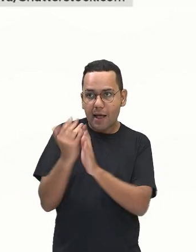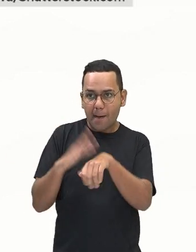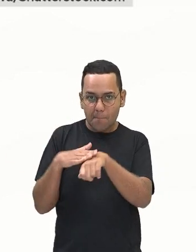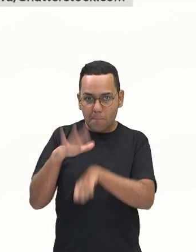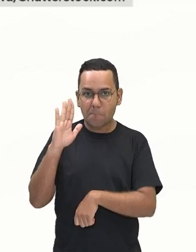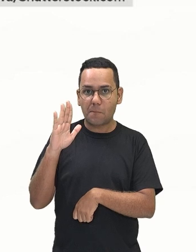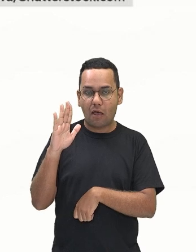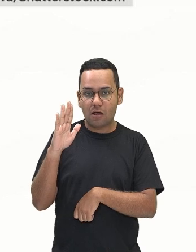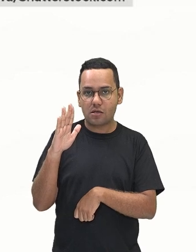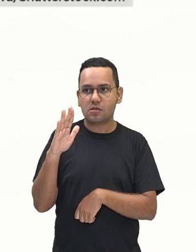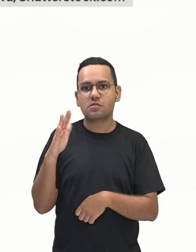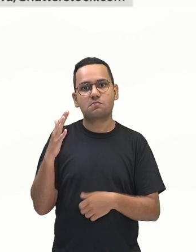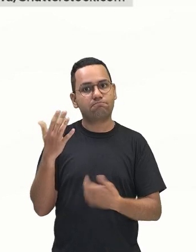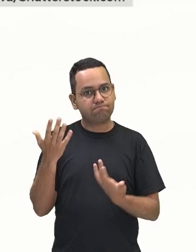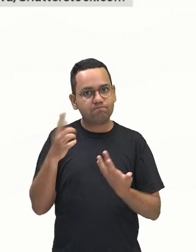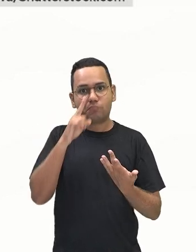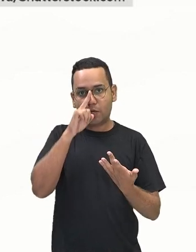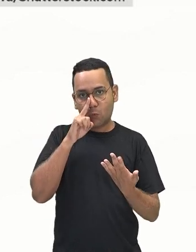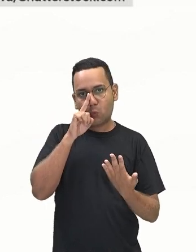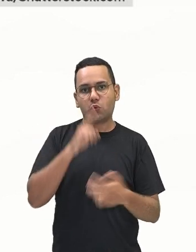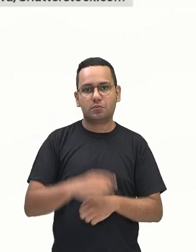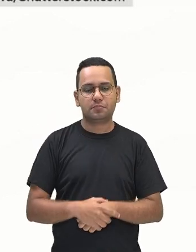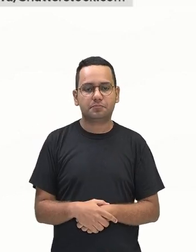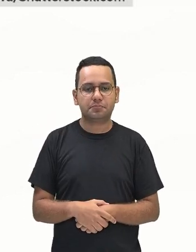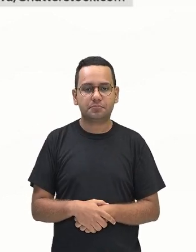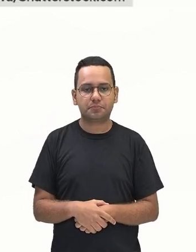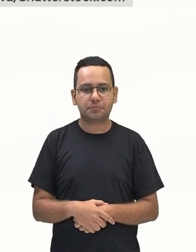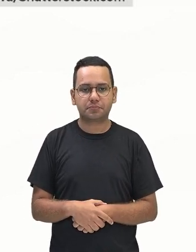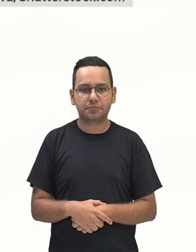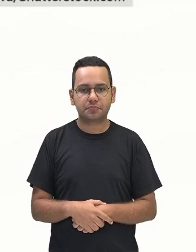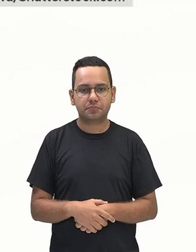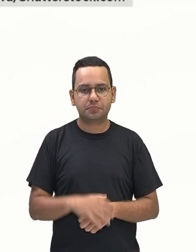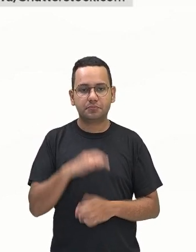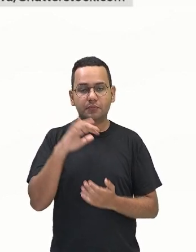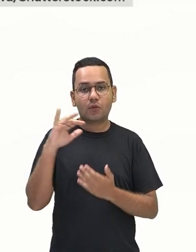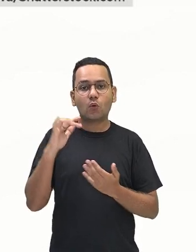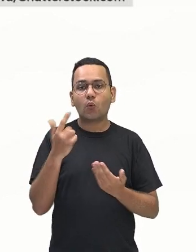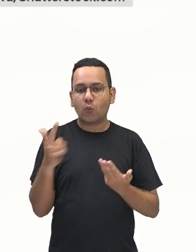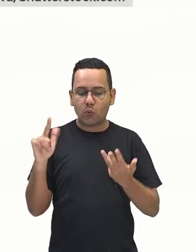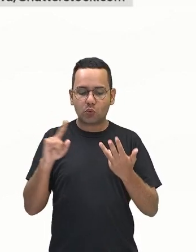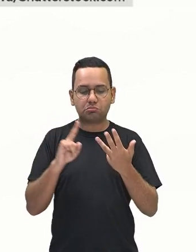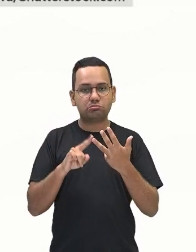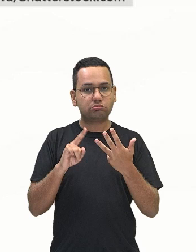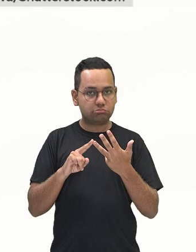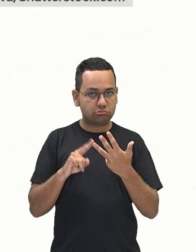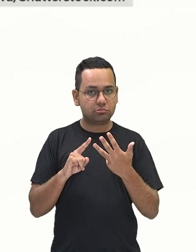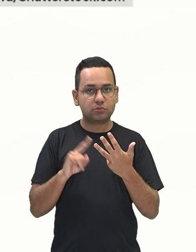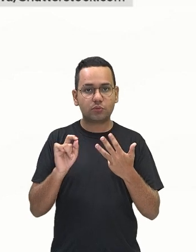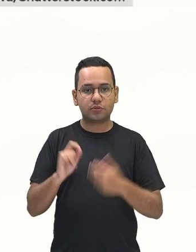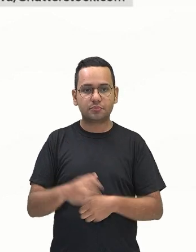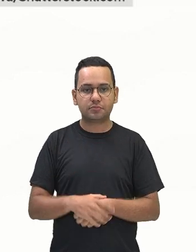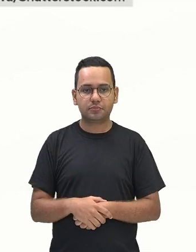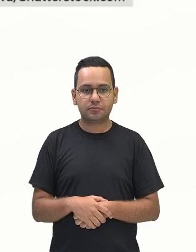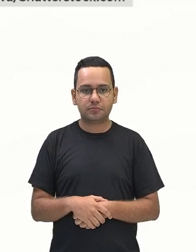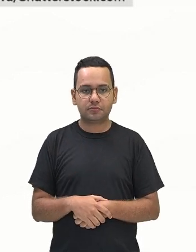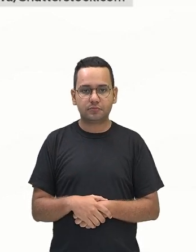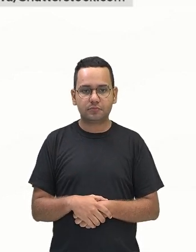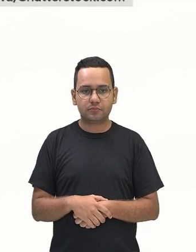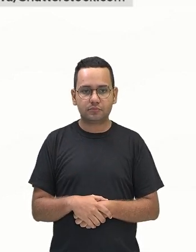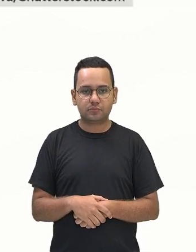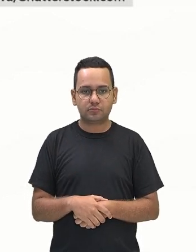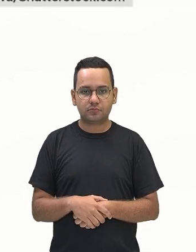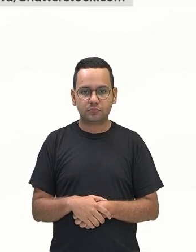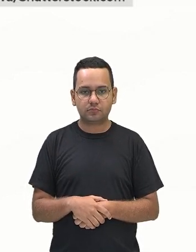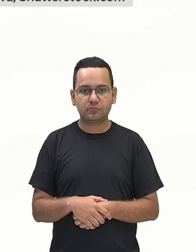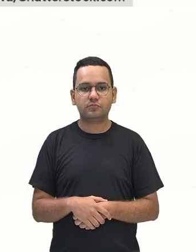seria apropriada, tá? Outra caso grave que pode acontecer é a interação medicamentosa